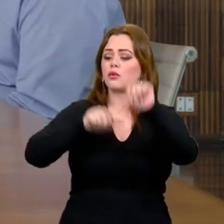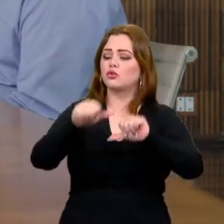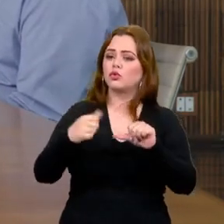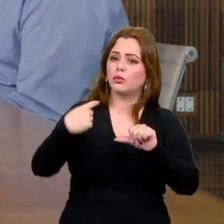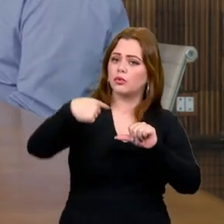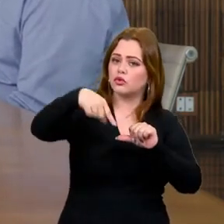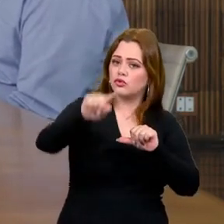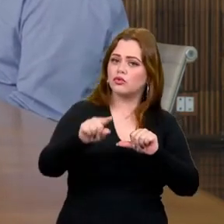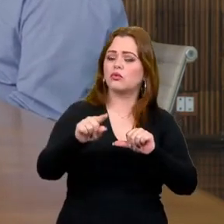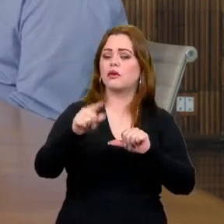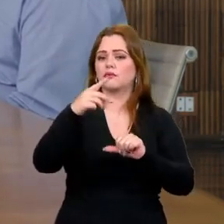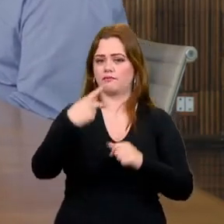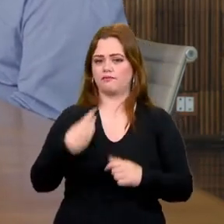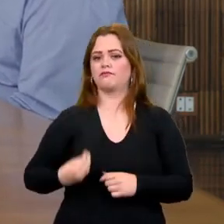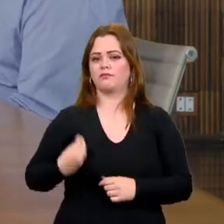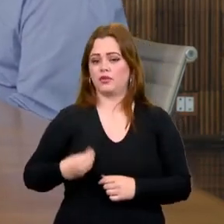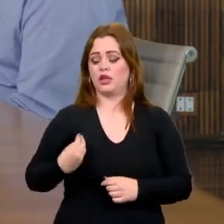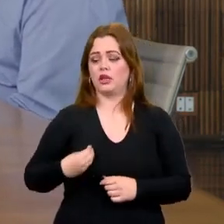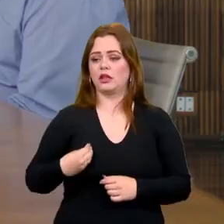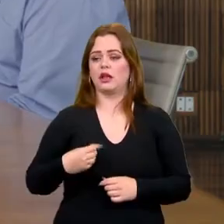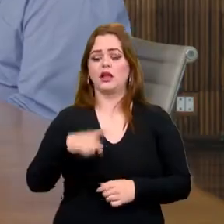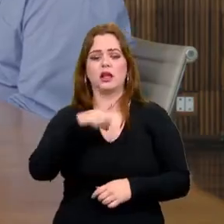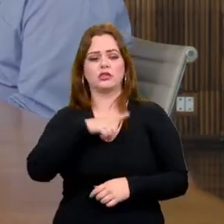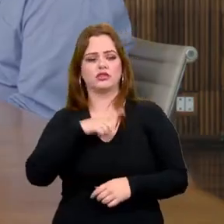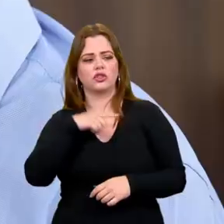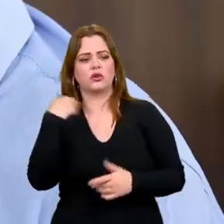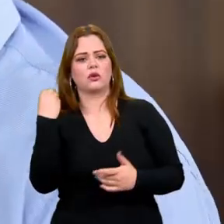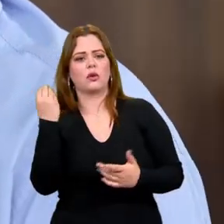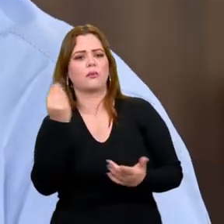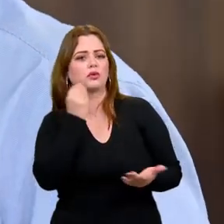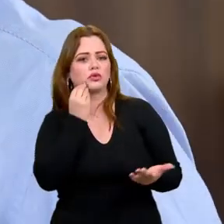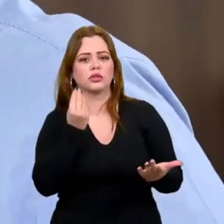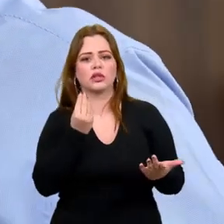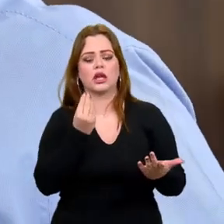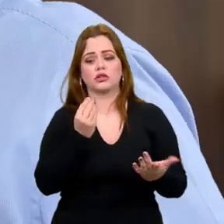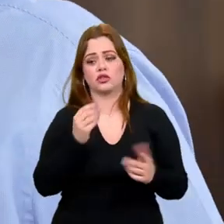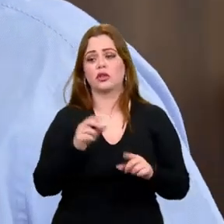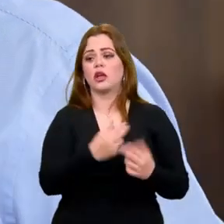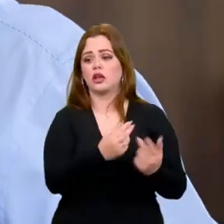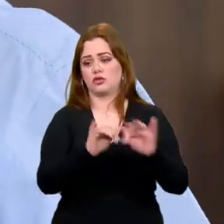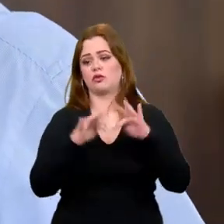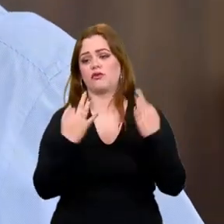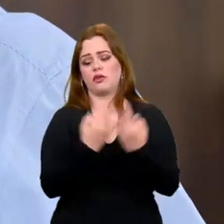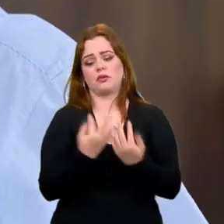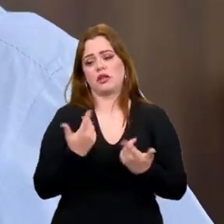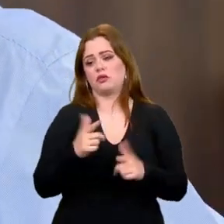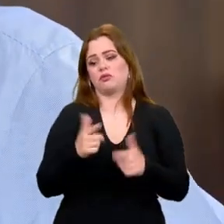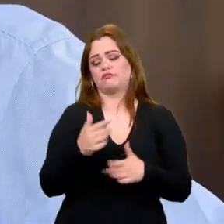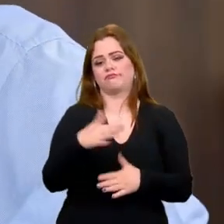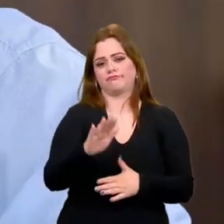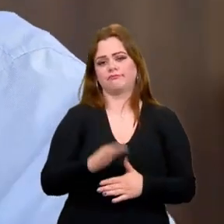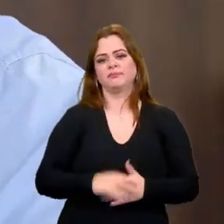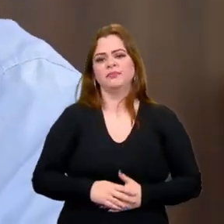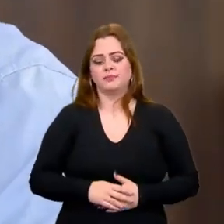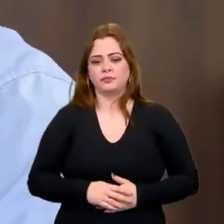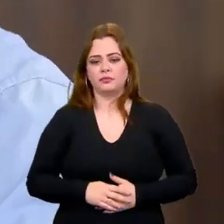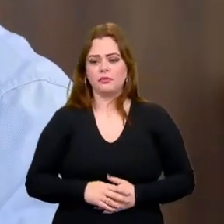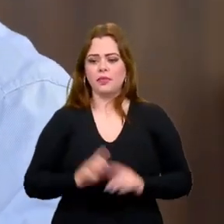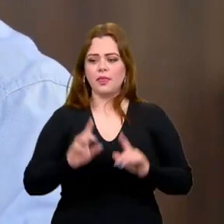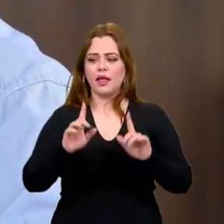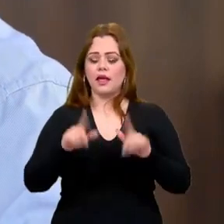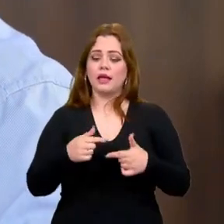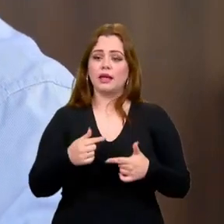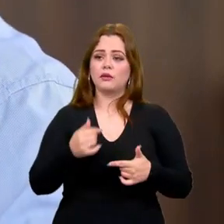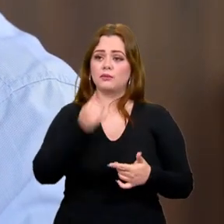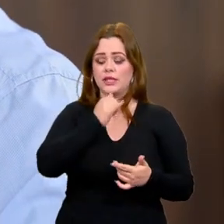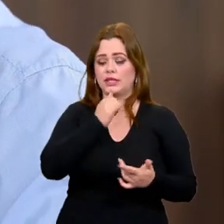tua família teus irmãos não tiveram né o show eu sempre conto a minha história porque ela é o exemplo mais fácil das pessoas entender eu por conta